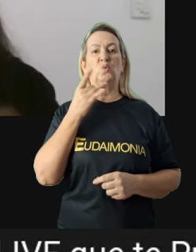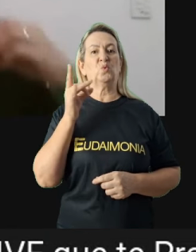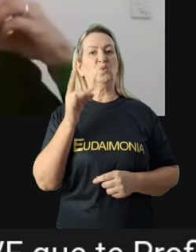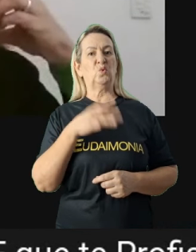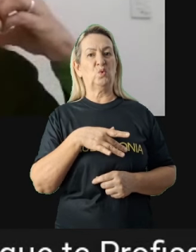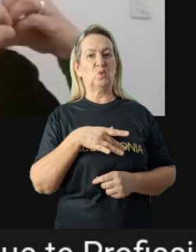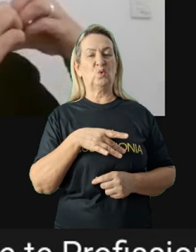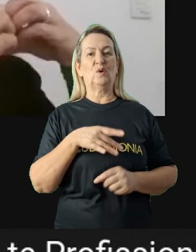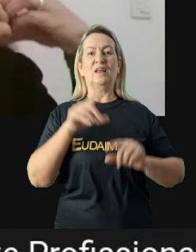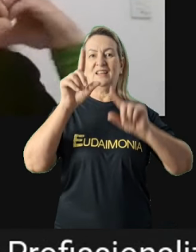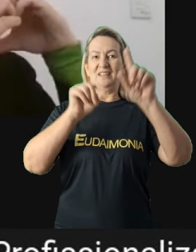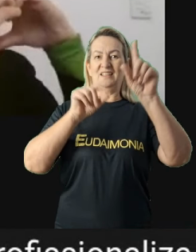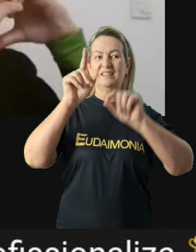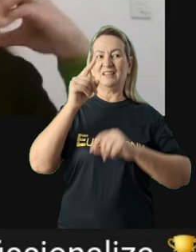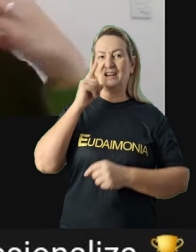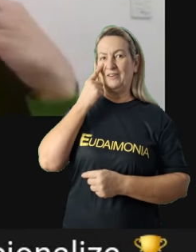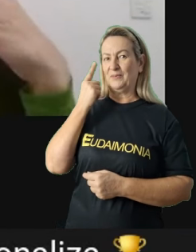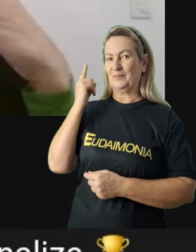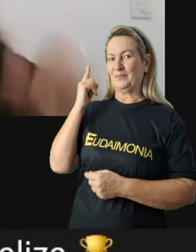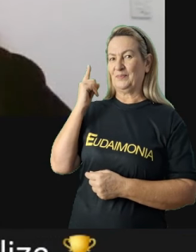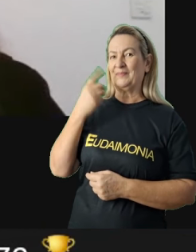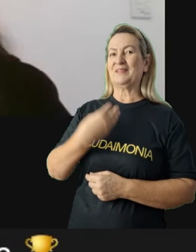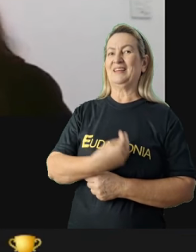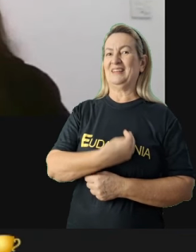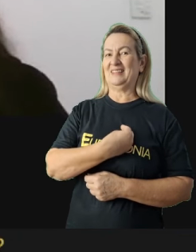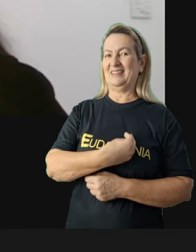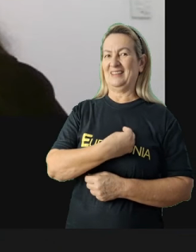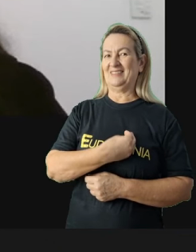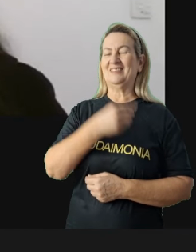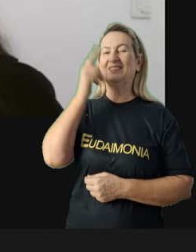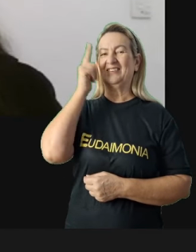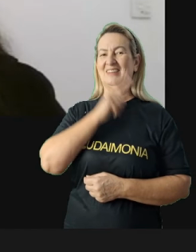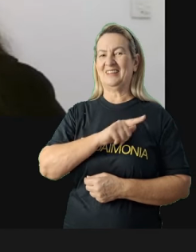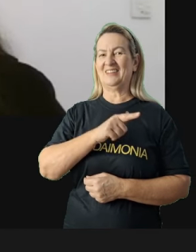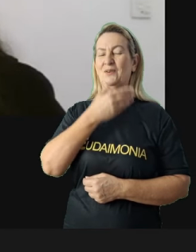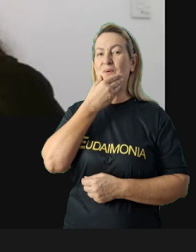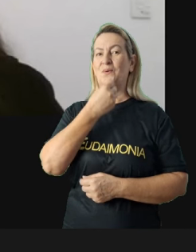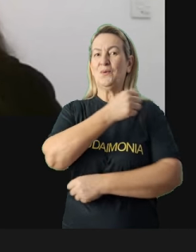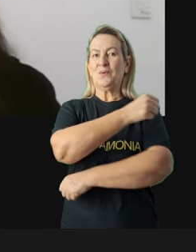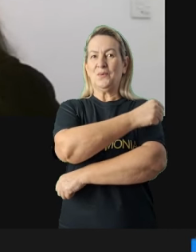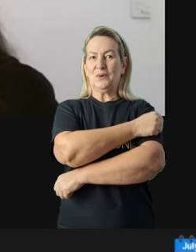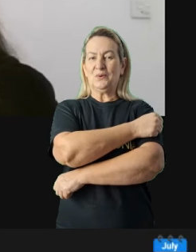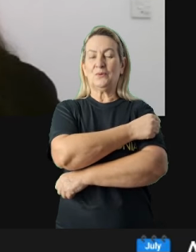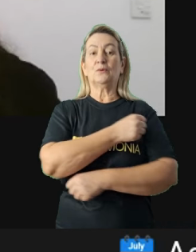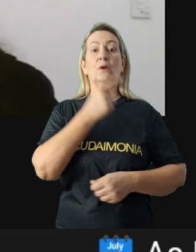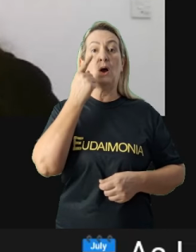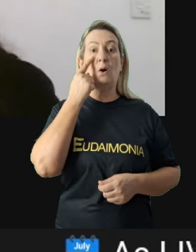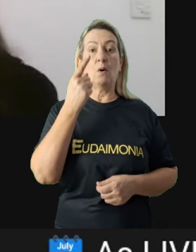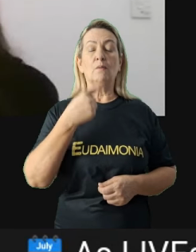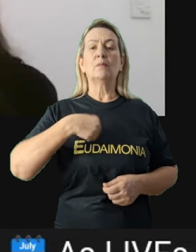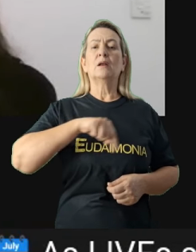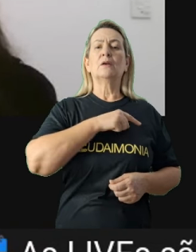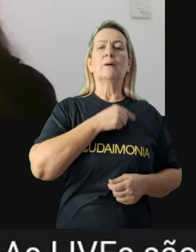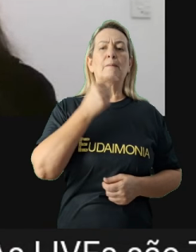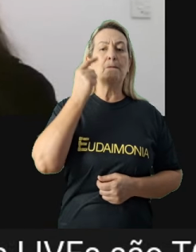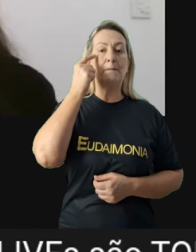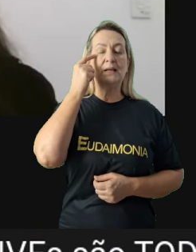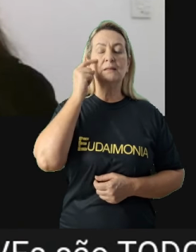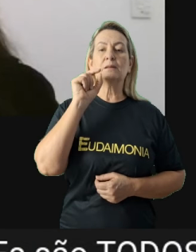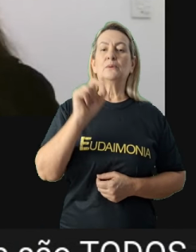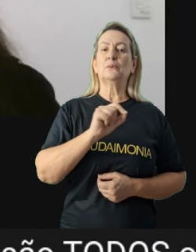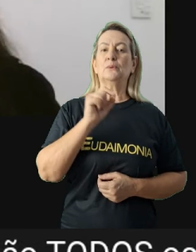quê? Porque ele deixou, ó, quicando para nós. A estrelinha do Eugênio tá aqui, ó, gente. Vocês conseguem ver aí? Ó, lá atrás.